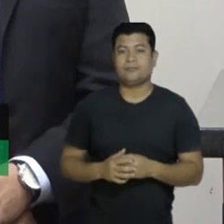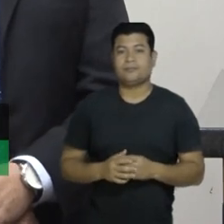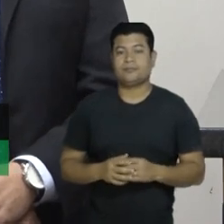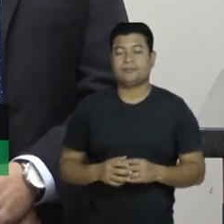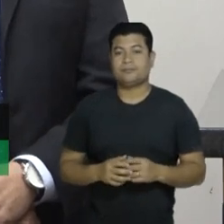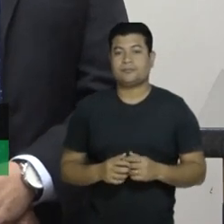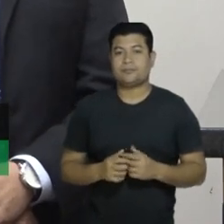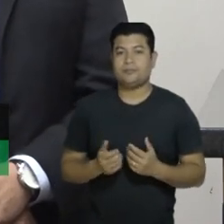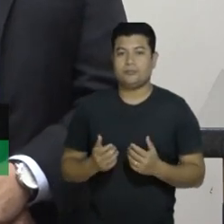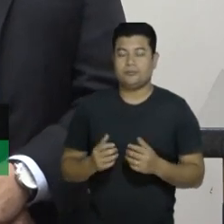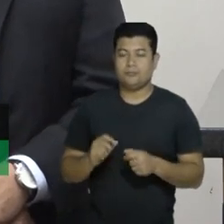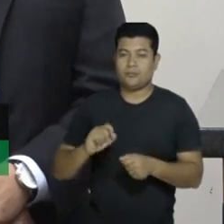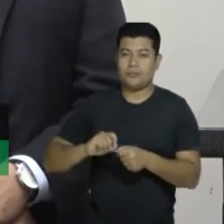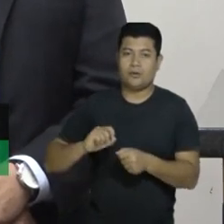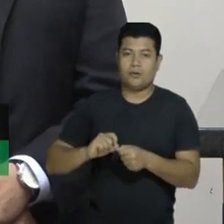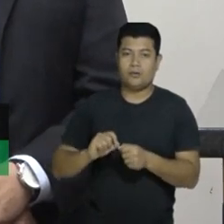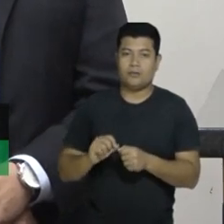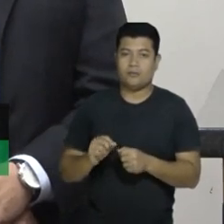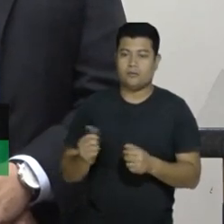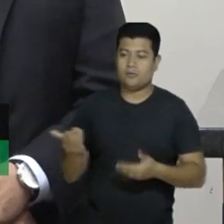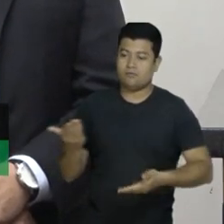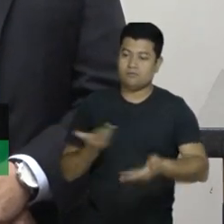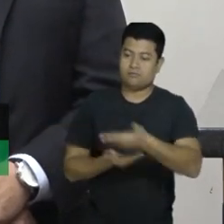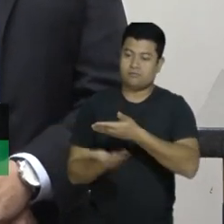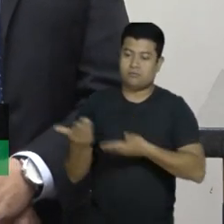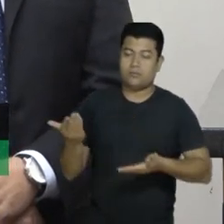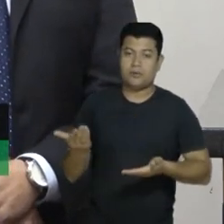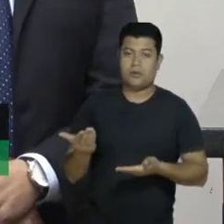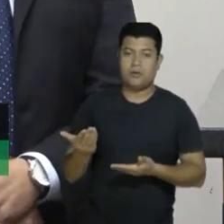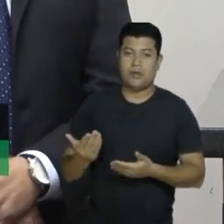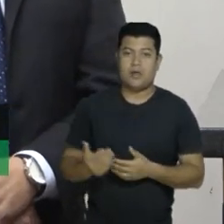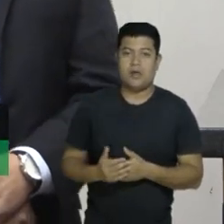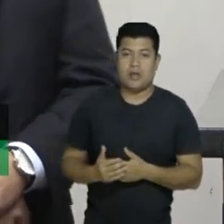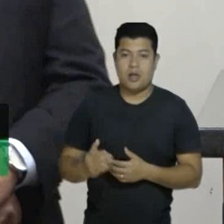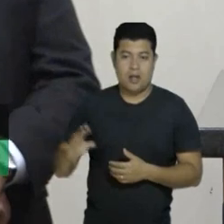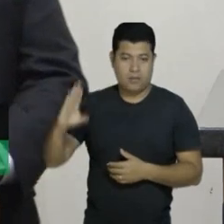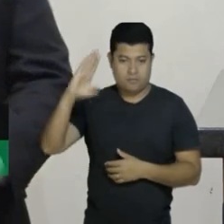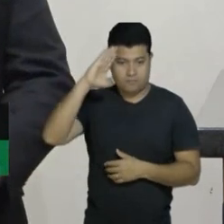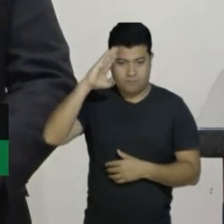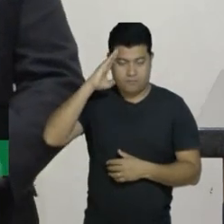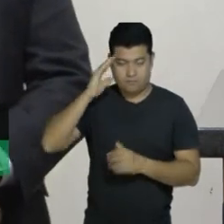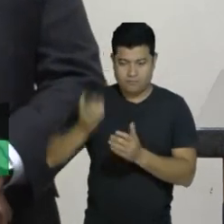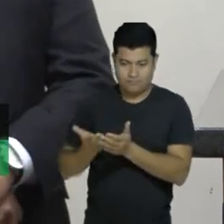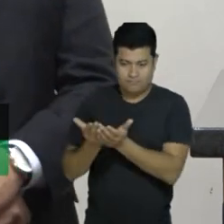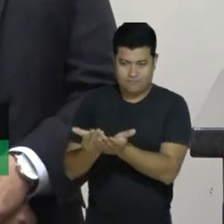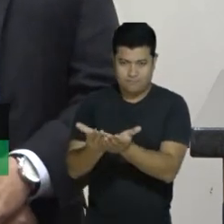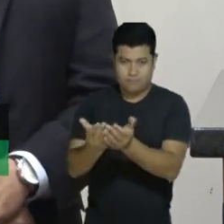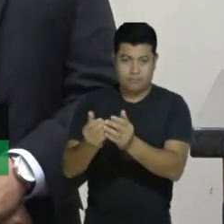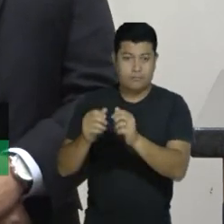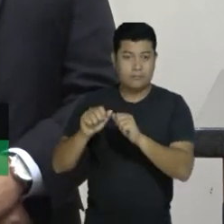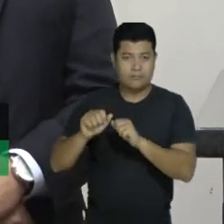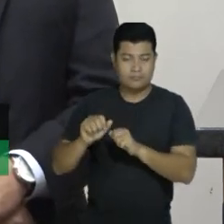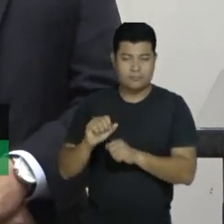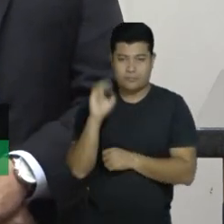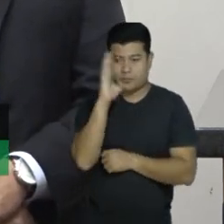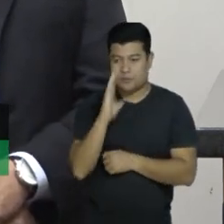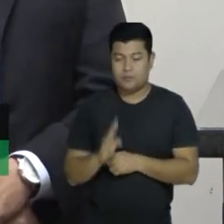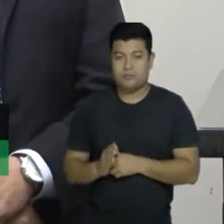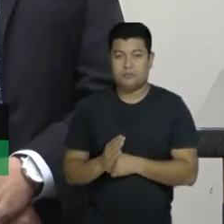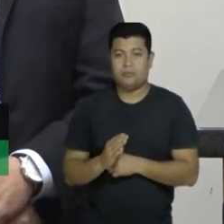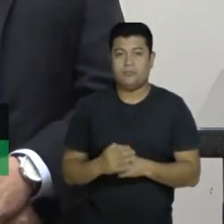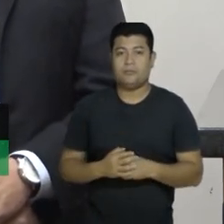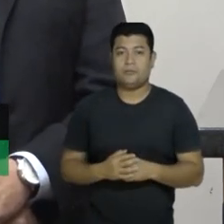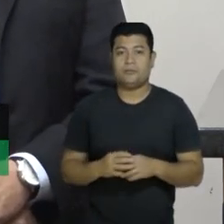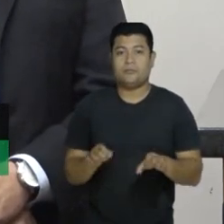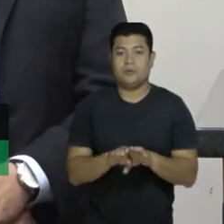fazendo uma interface entre a Marinha do Brasil e a sociedade civil. Por isso, o apoio a esse evento, uma